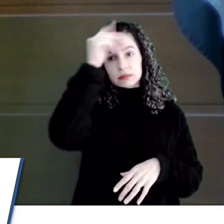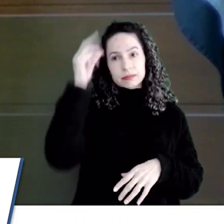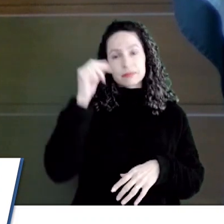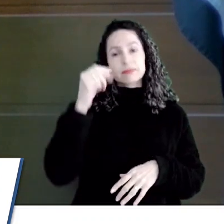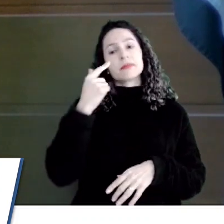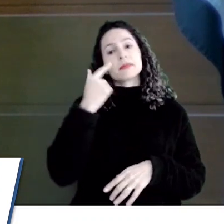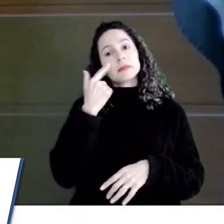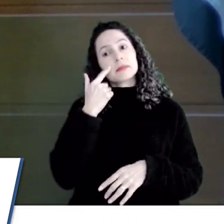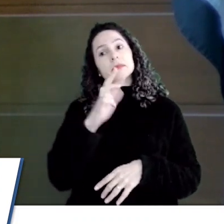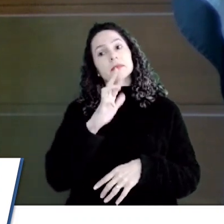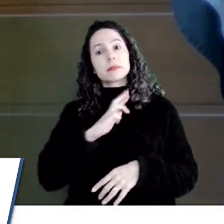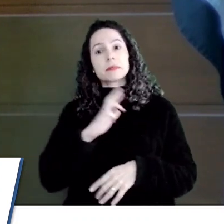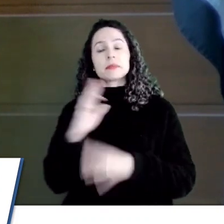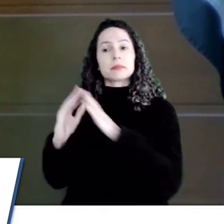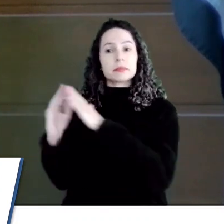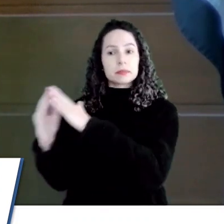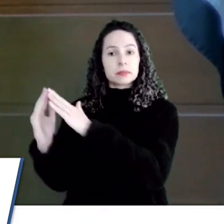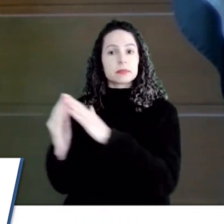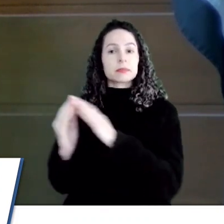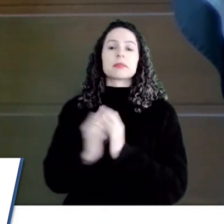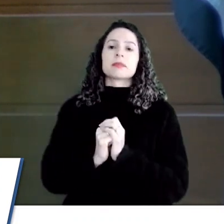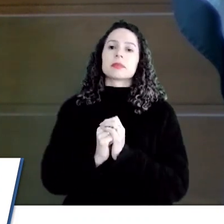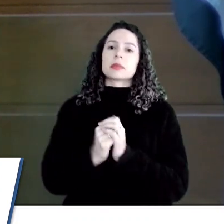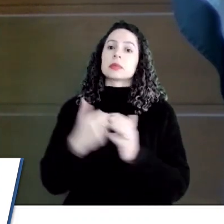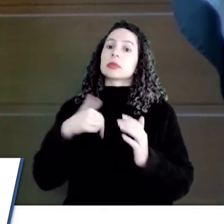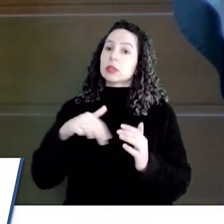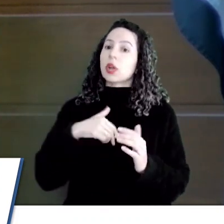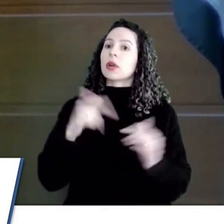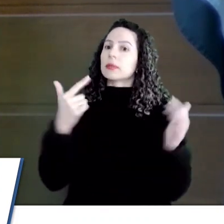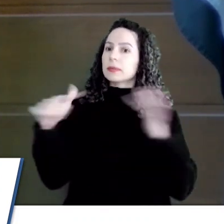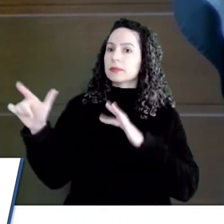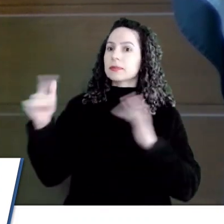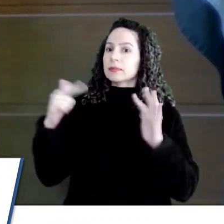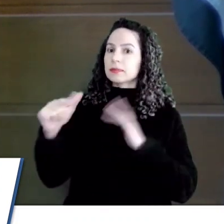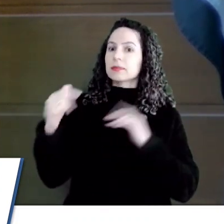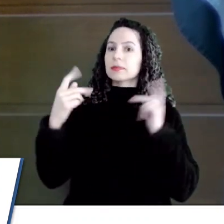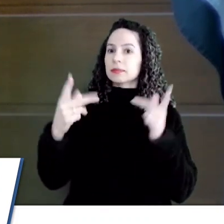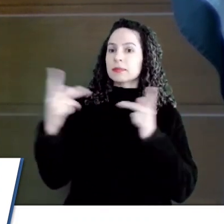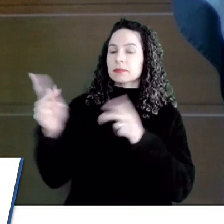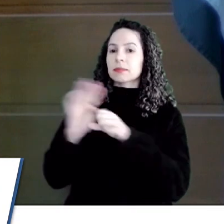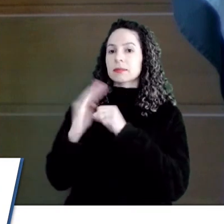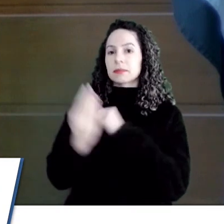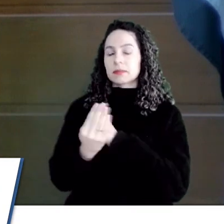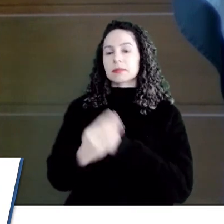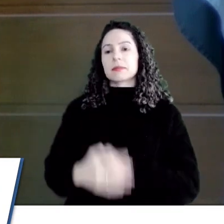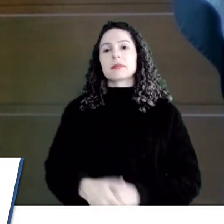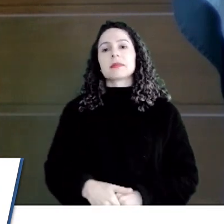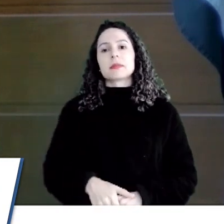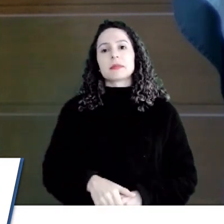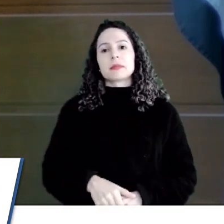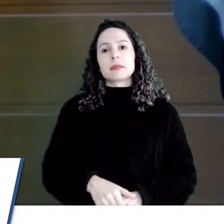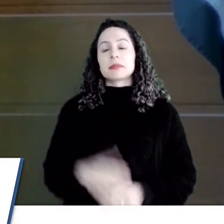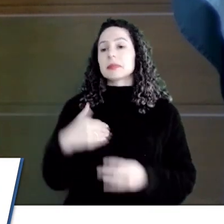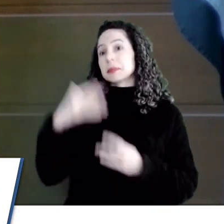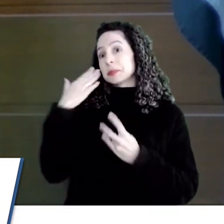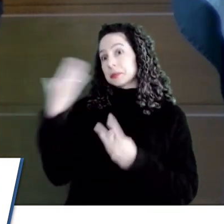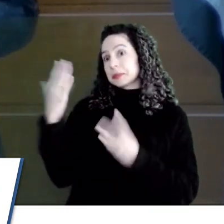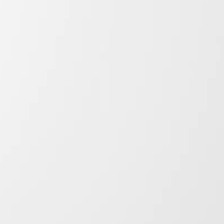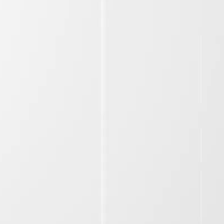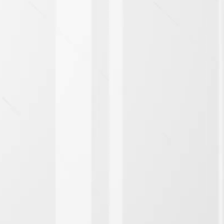os moradores, e que a gente vai cada semana estar em um bairro da cidade. Por hoje é só, muito obrigado a todos.